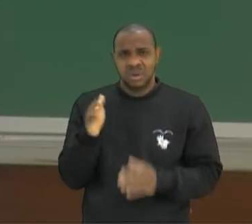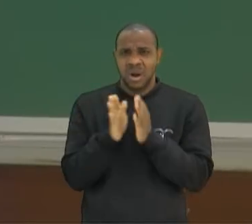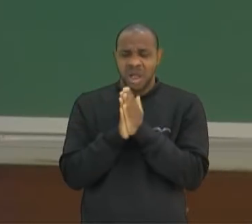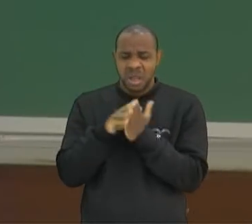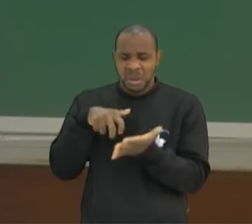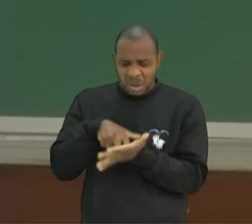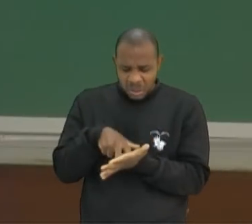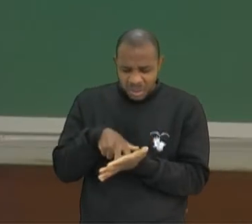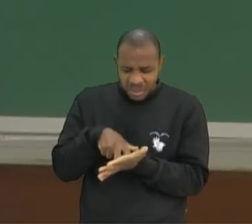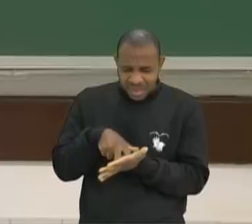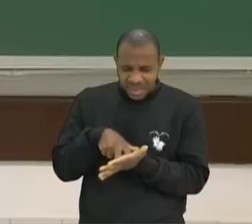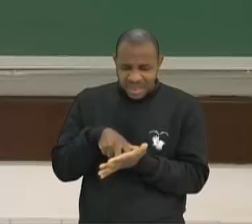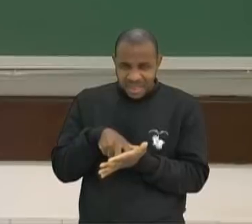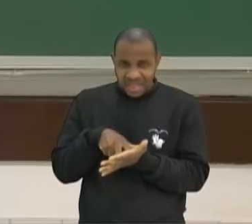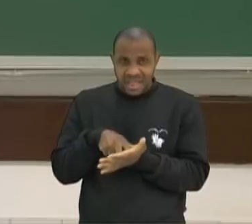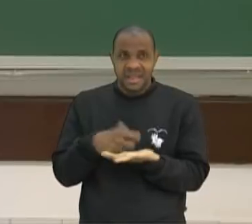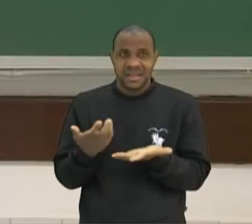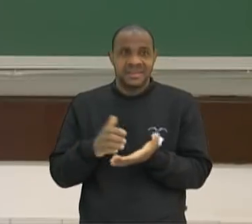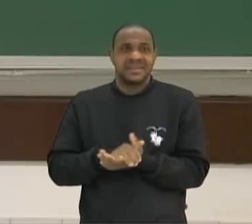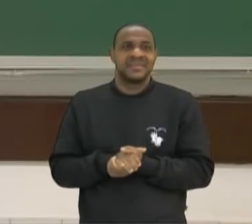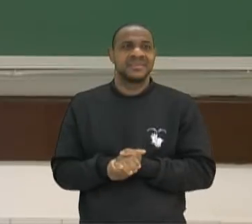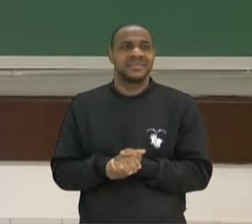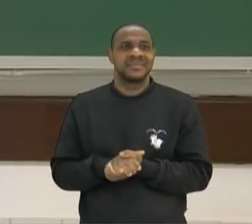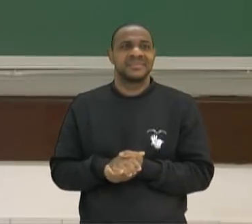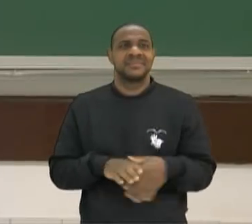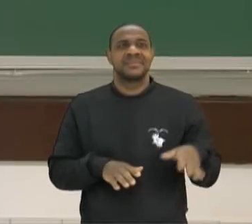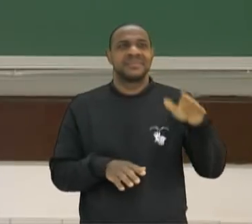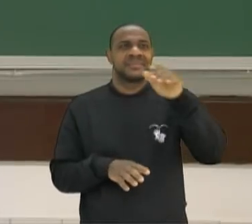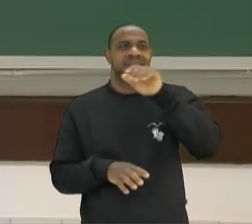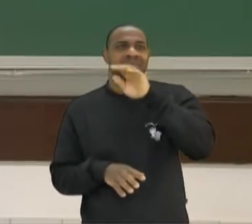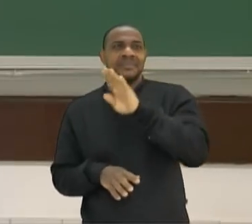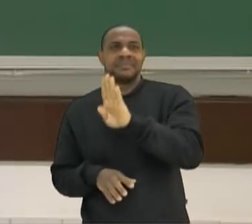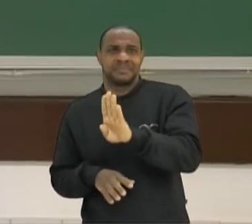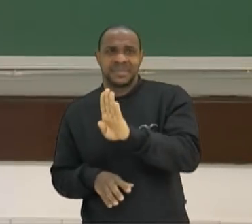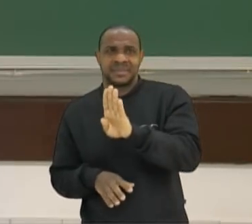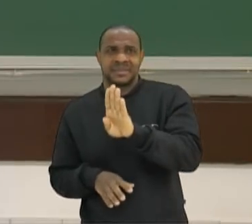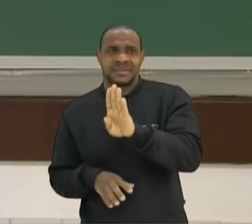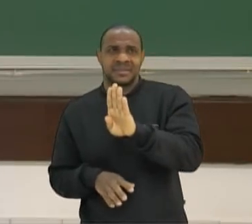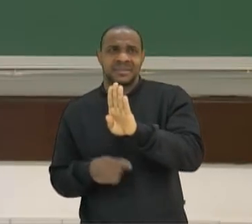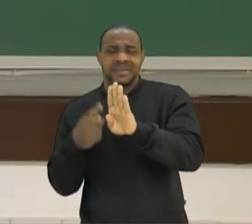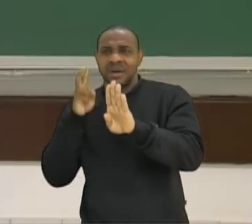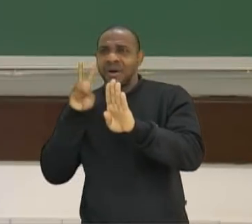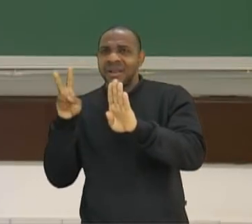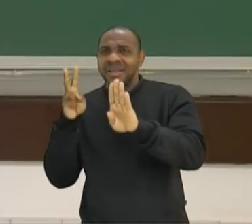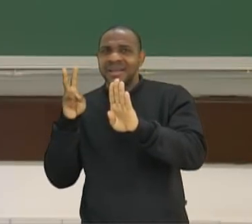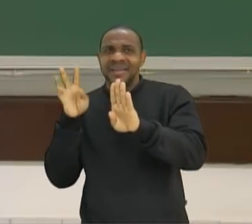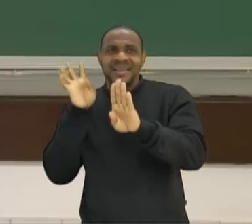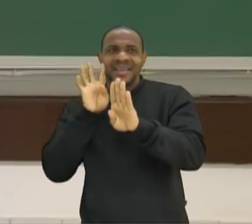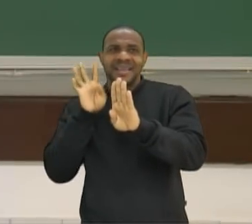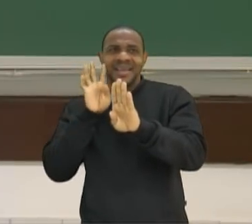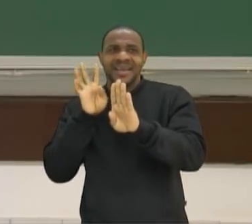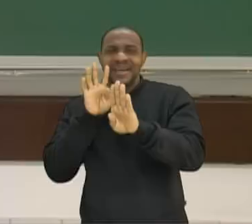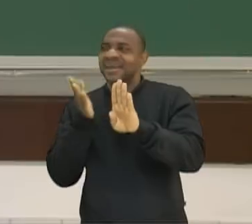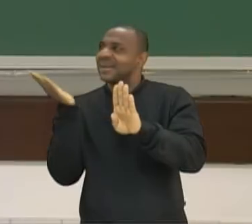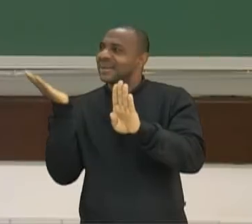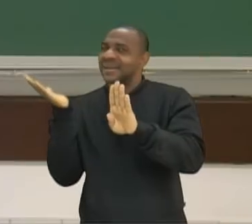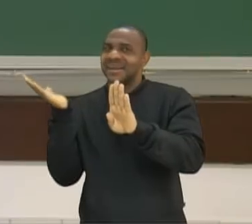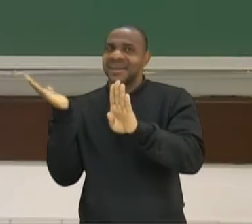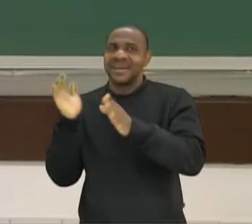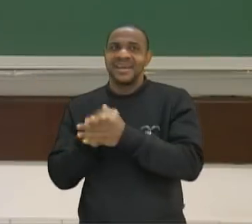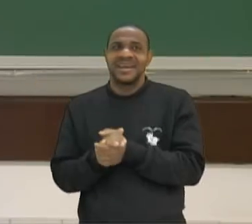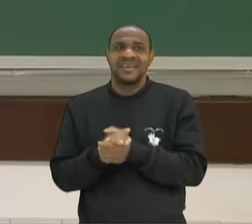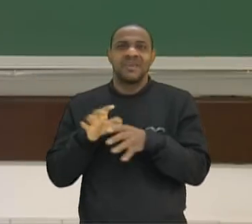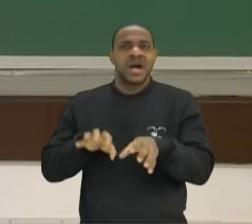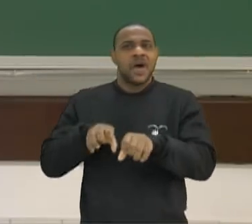Orando, levando umas flores no túmulo do Martin Luther King Jr. Letter B, olha que bacana, foi a graduation, né? Foi